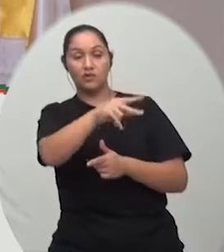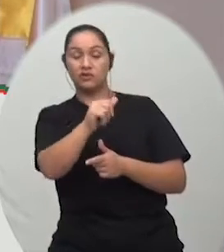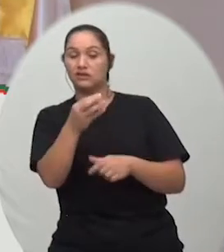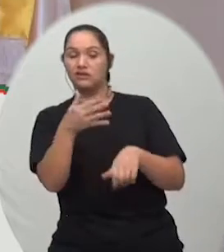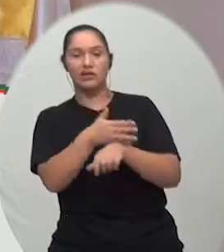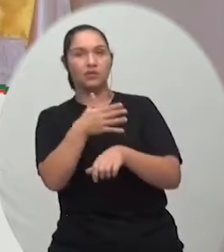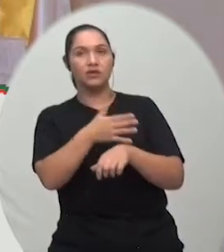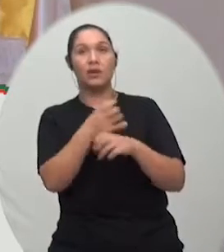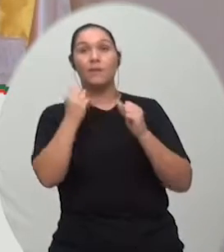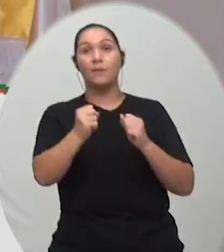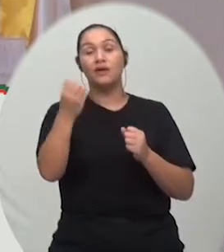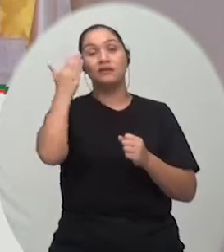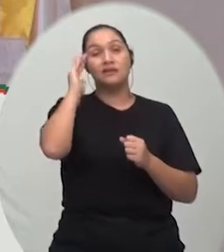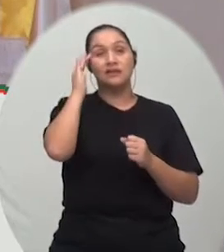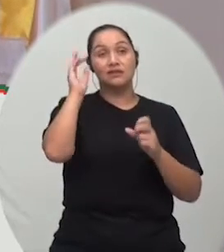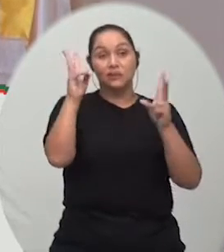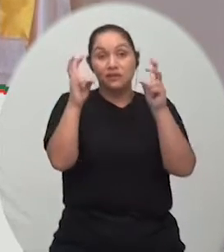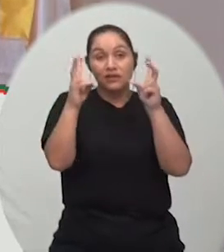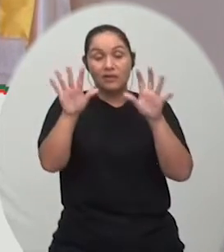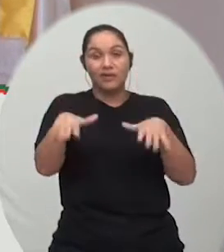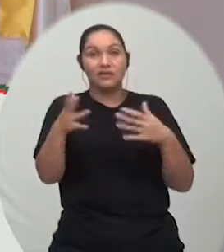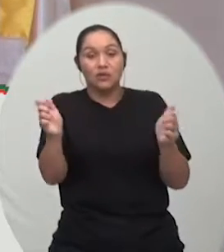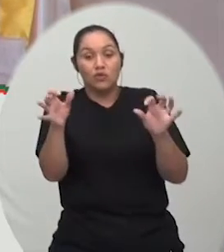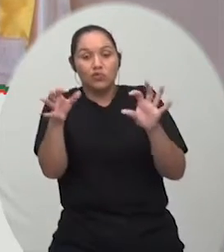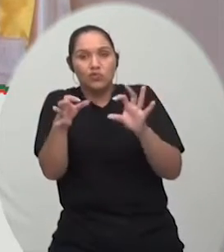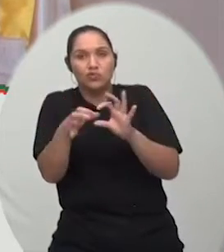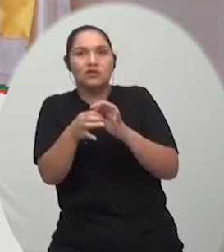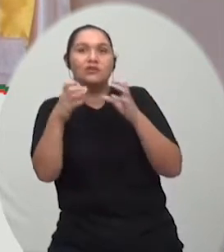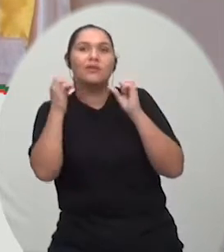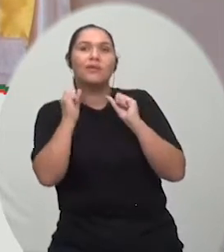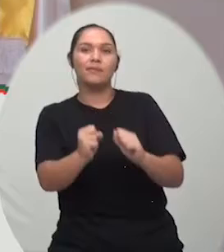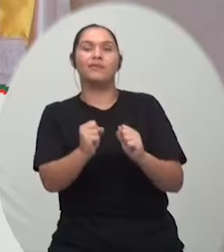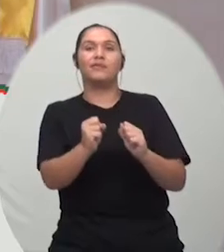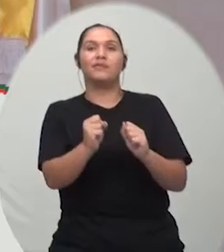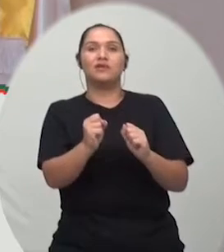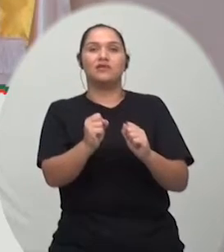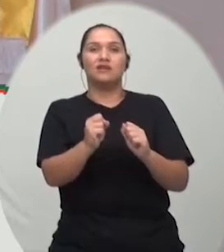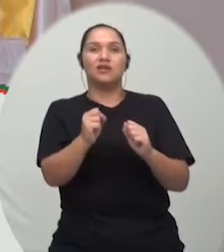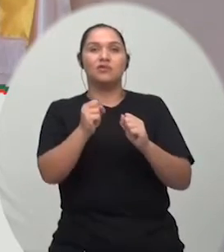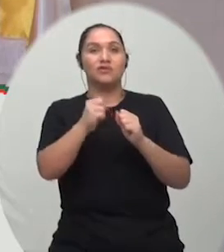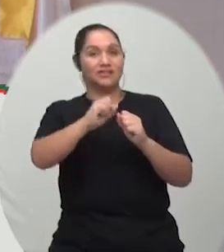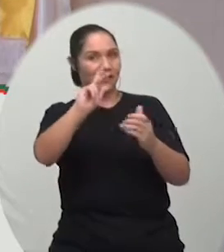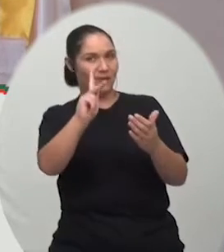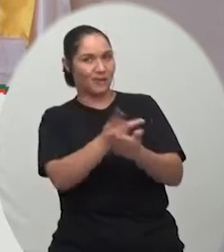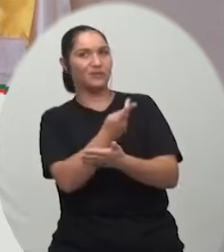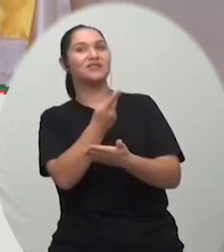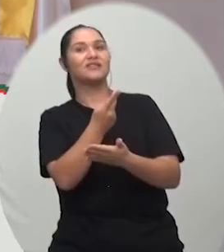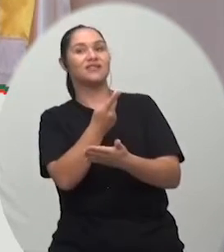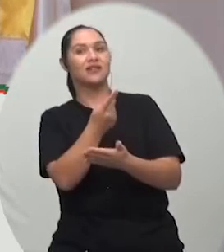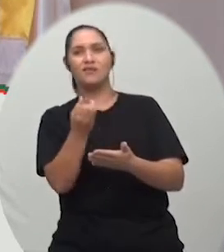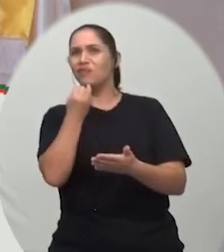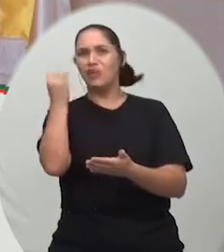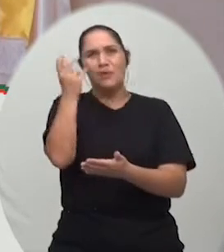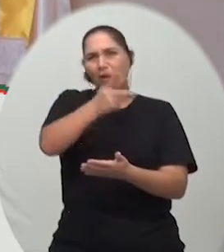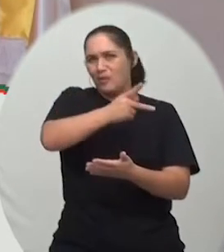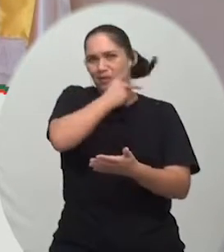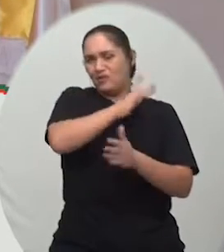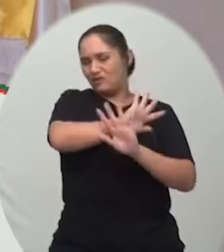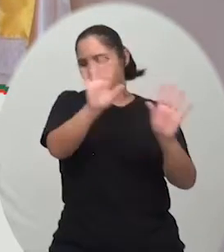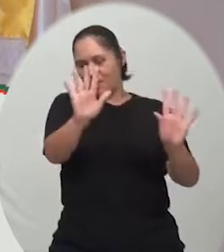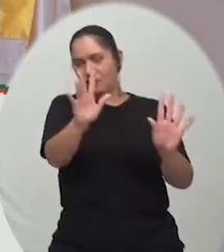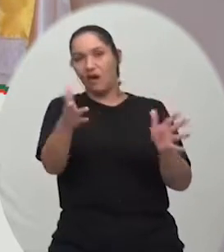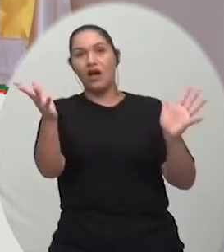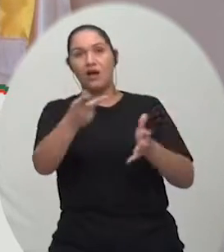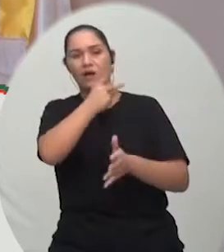que a gente se engaje efetivamente nesse propósito, para que essa união realmente aconteça, independente de questões partidárias, independente